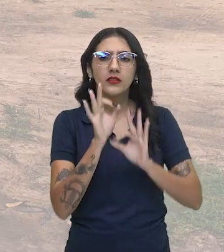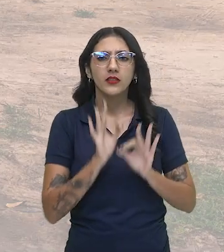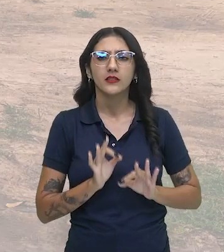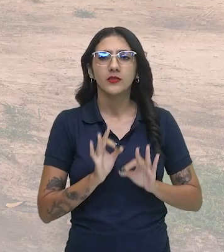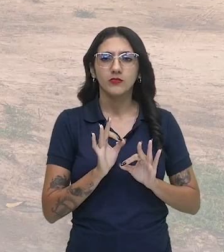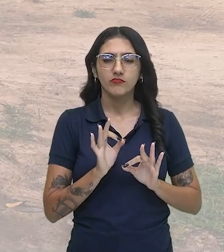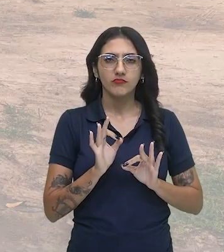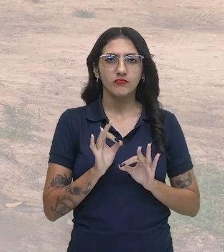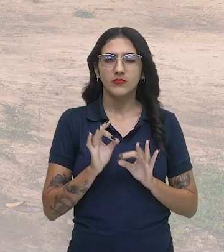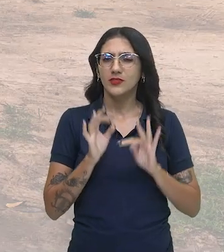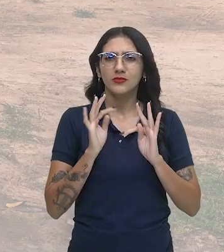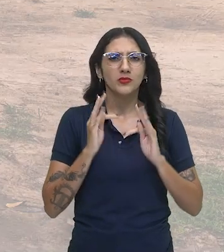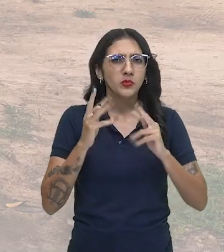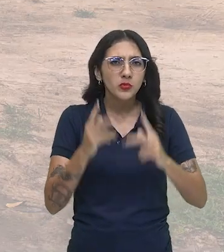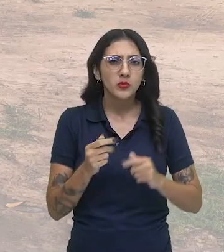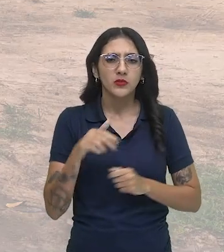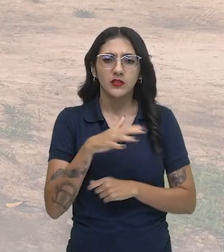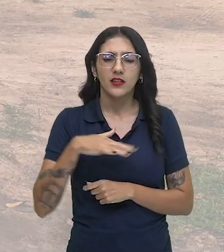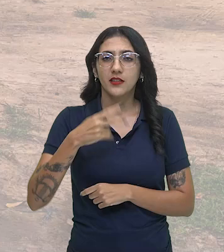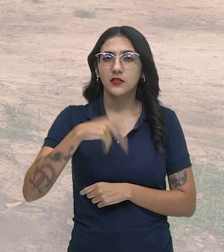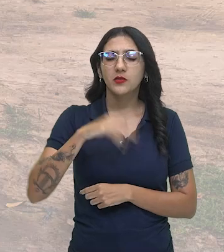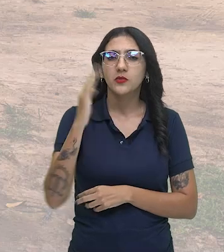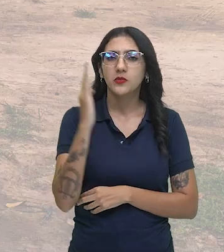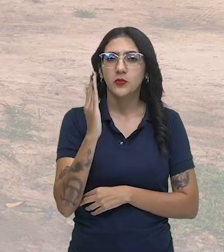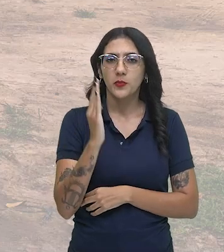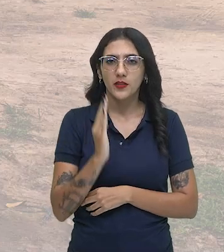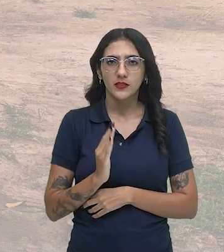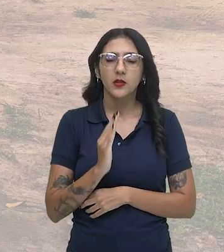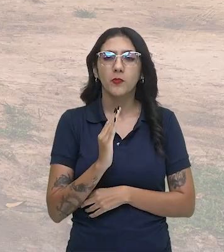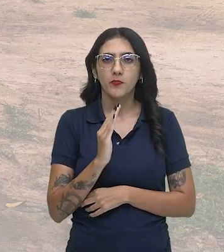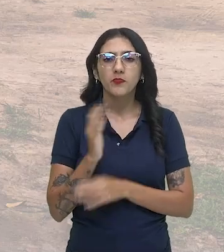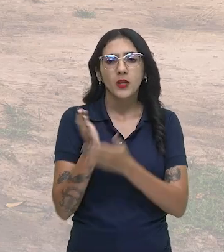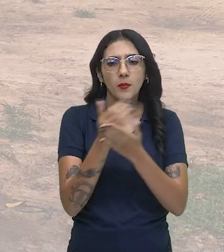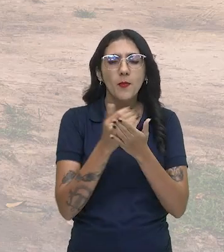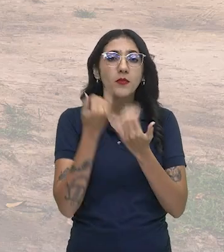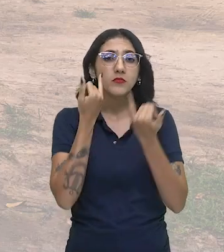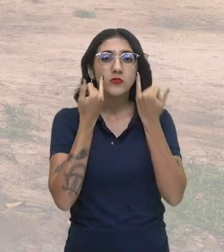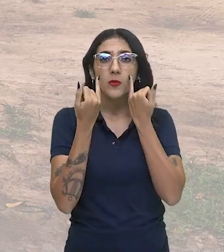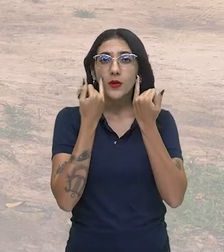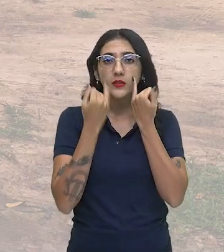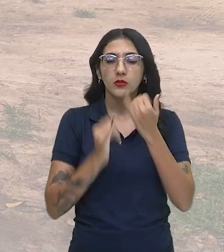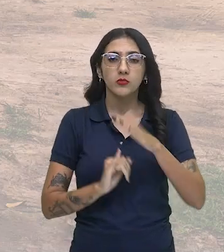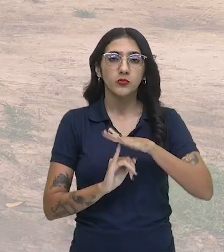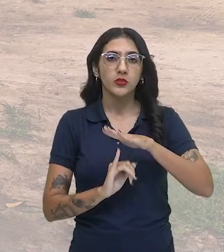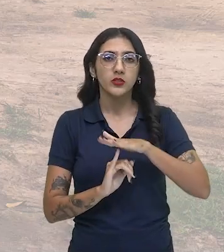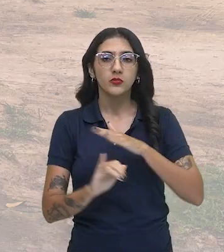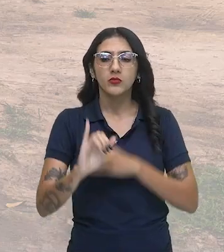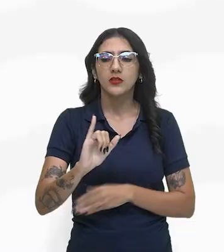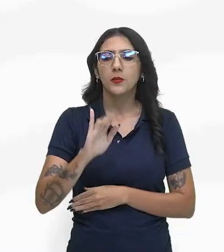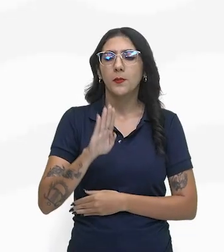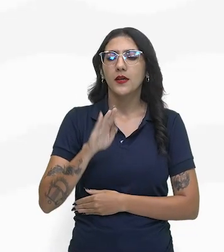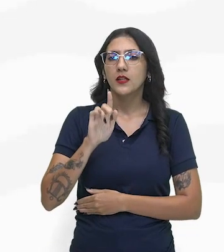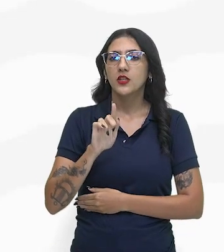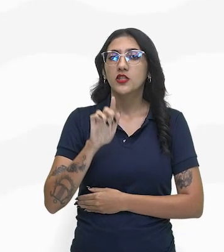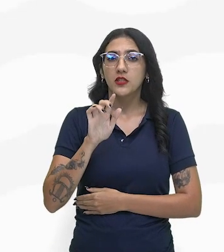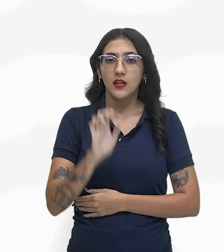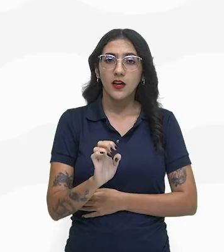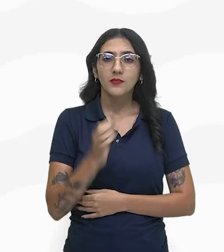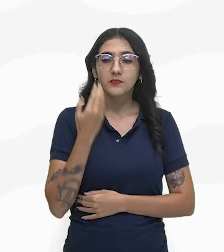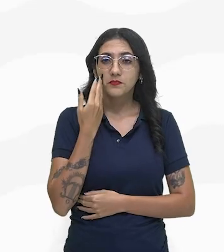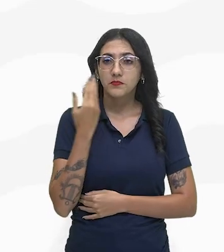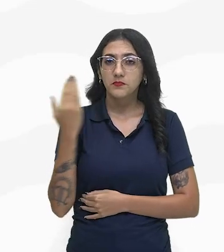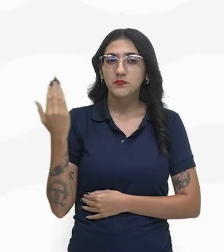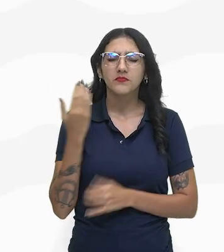seres humanos em geral aqui dentro do território brasileiro, dentro do IBGE. É com essa tela que nós vamos começar agora aí na aula de hoje,